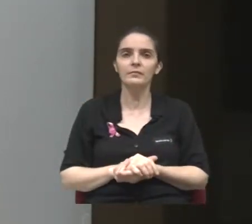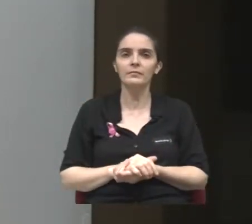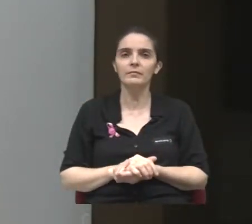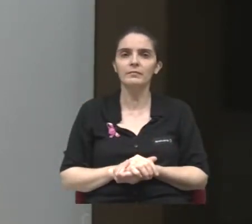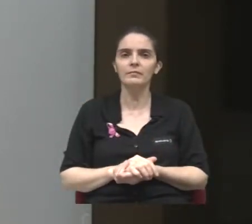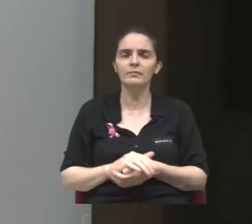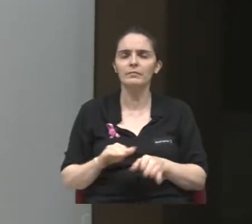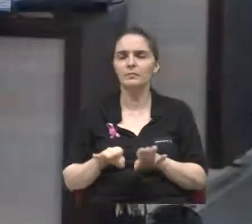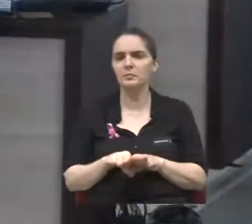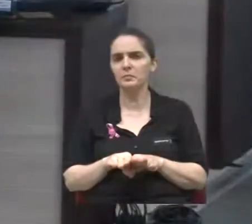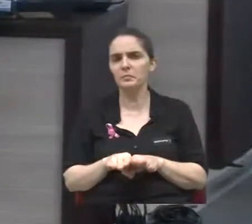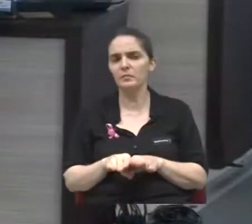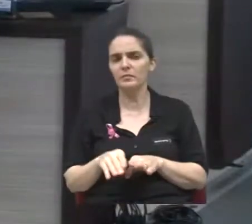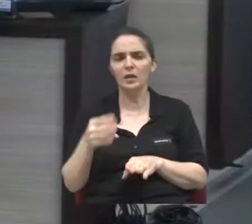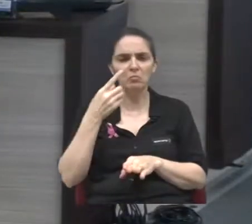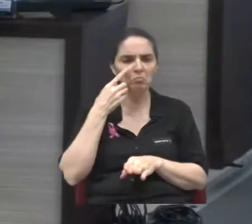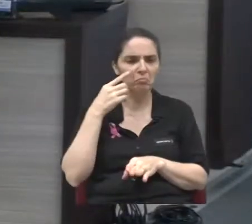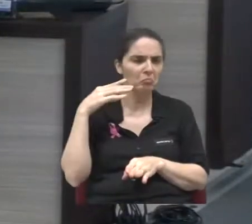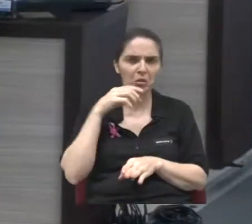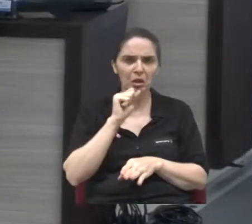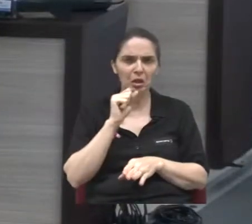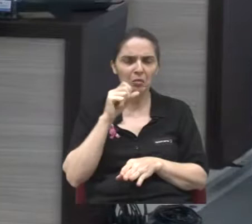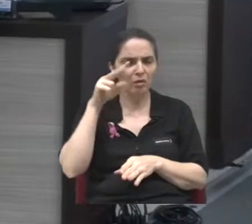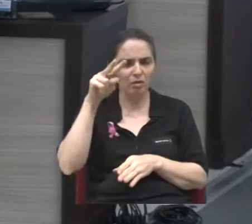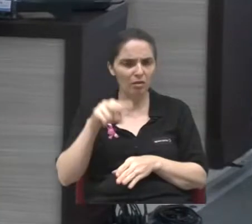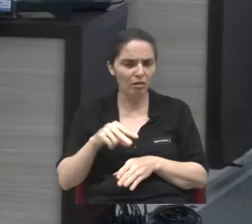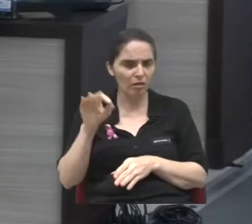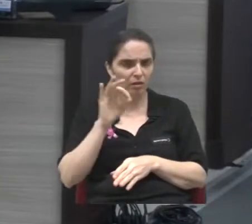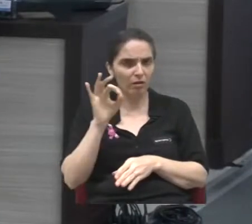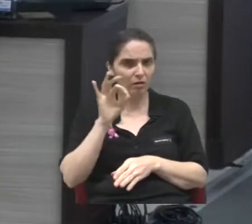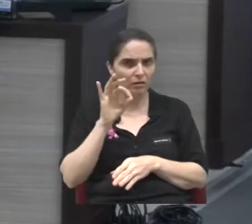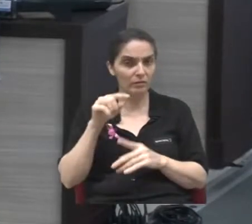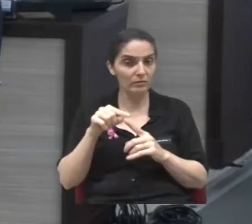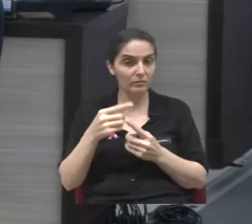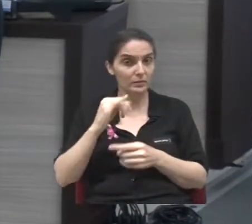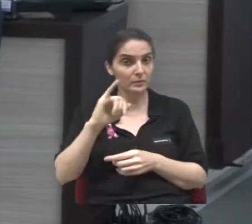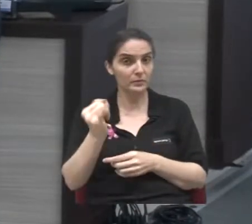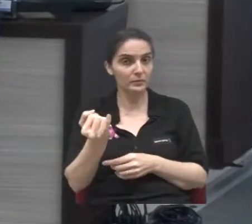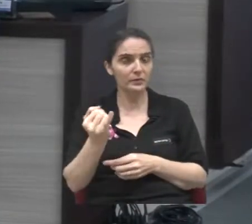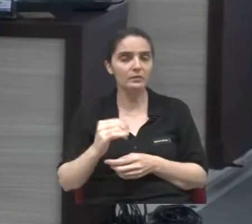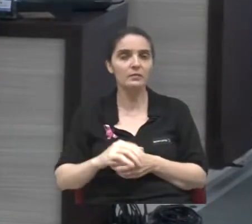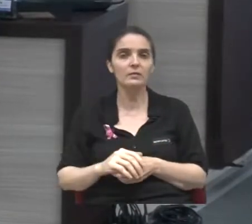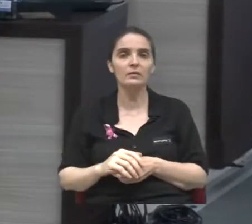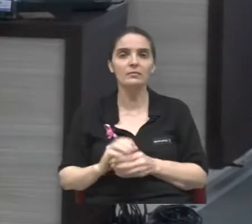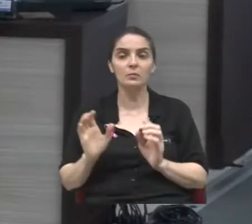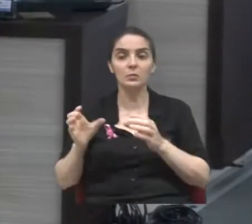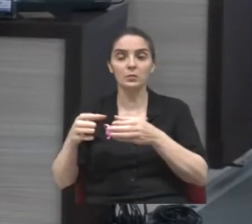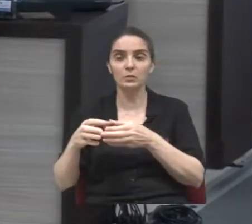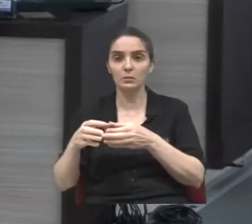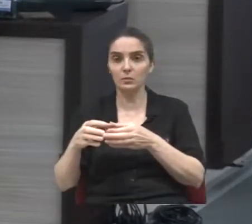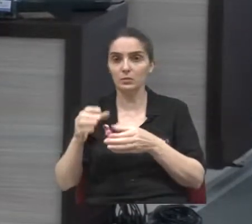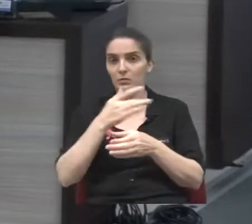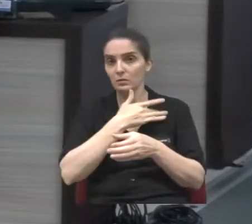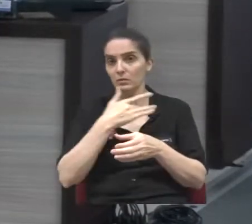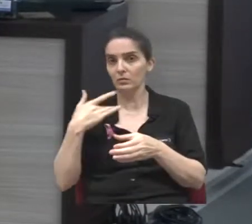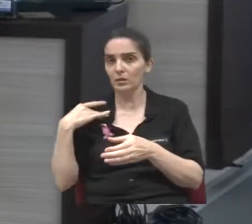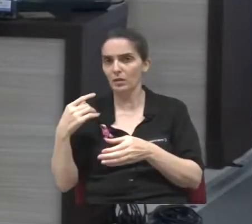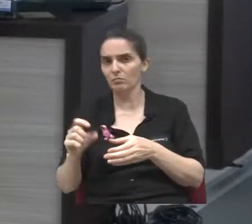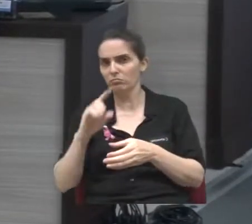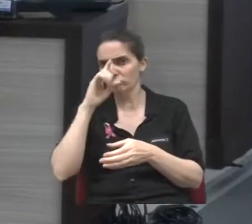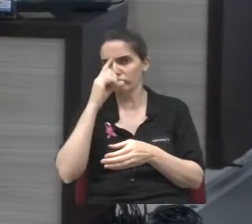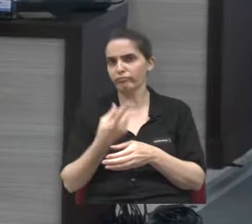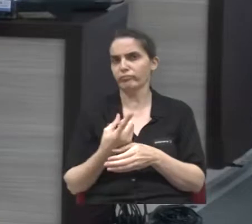mas nem li. Eu acho que, assim, aproveitando aqui, a gente, quanto Comissão da Saúde, essas dúvidas, às vezes até para não